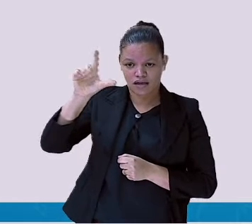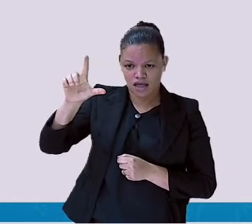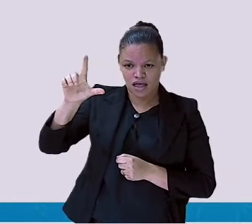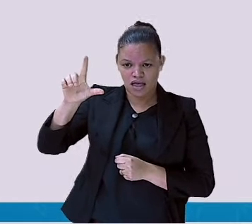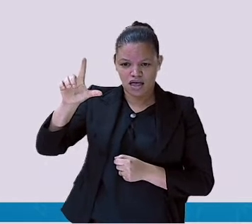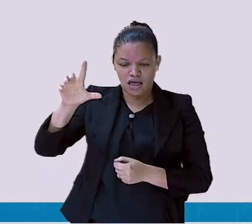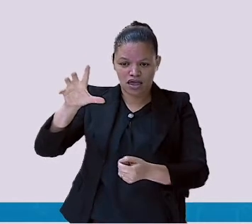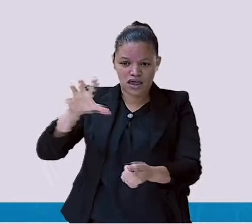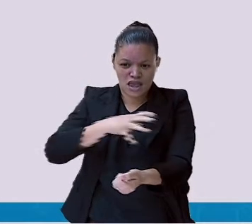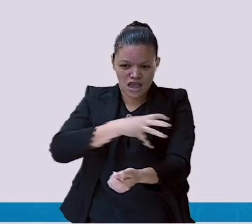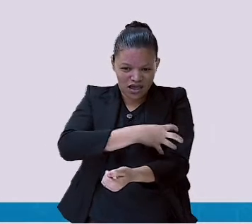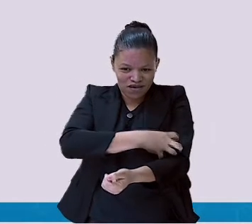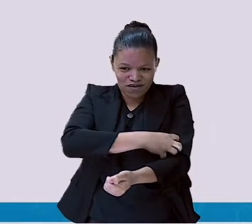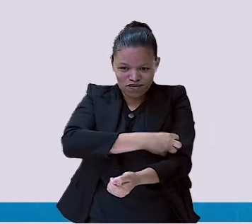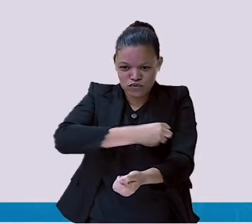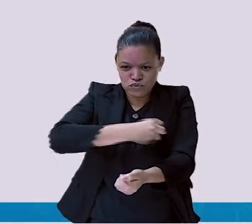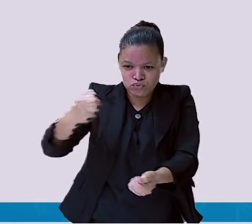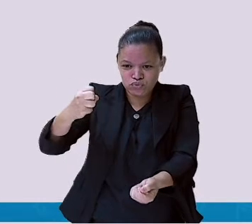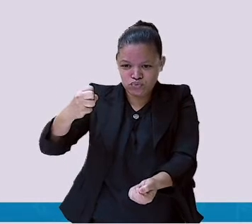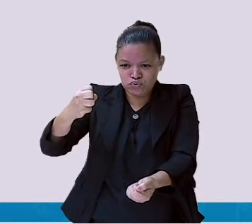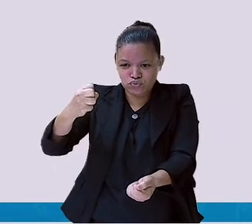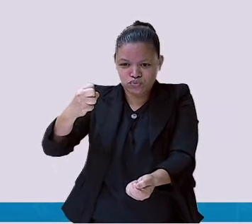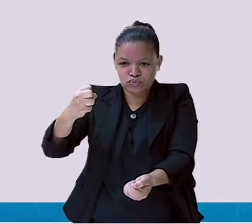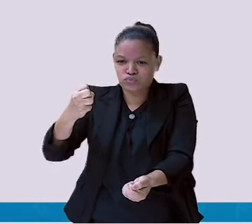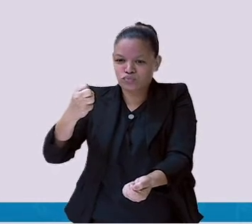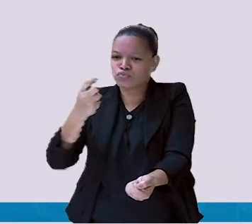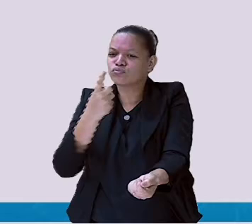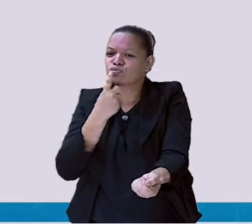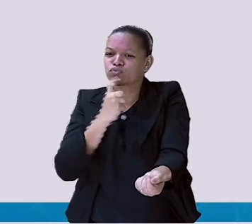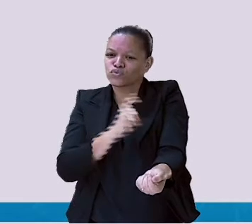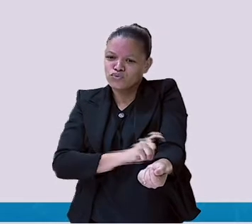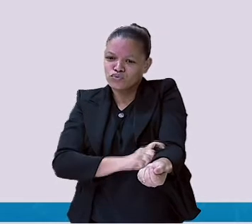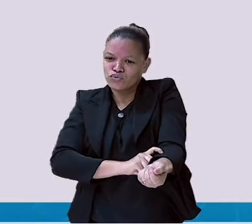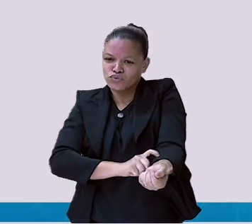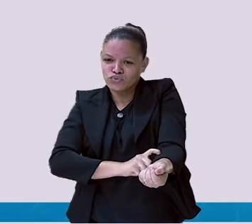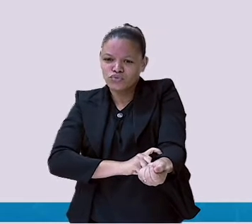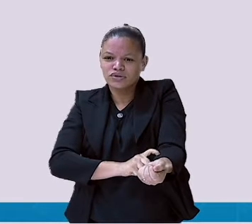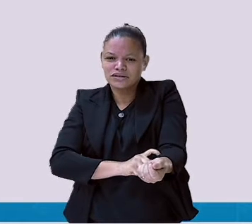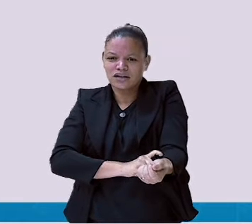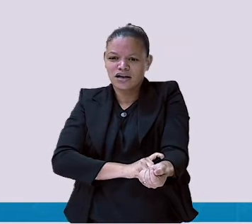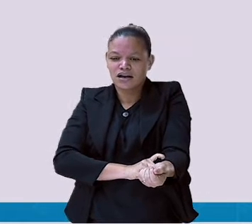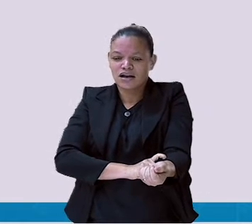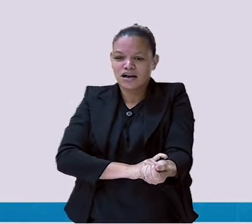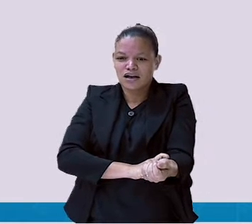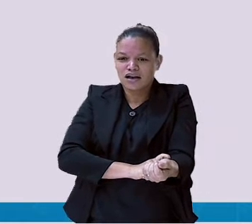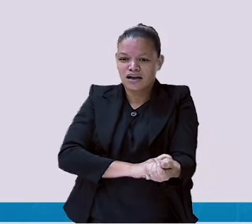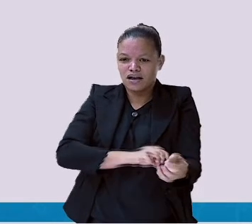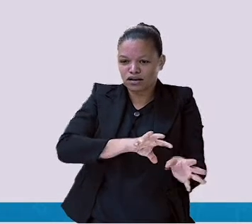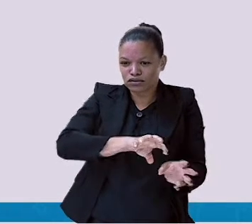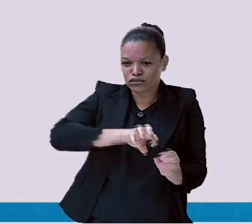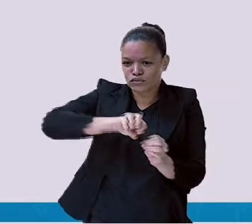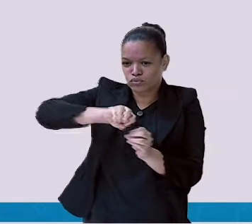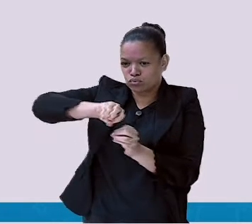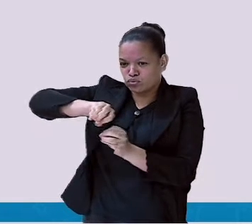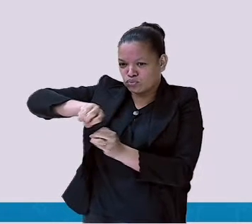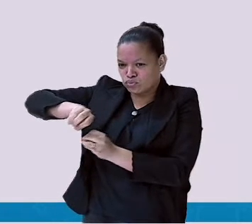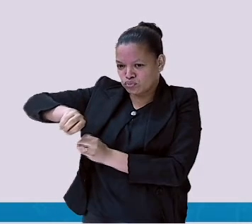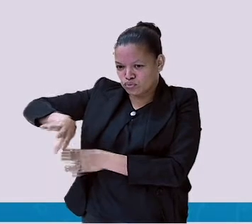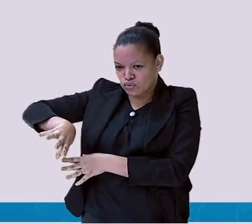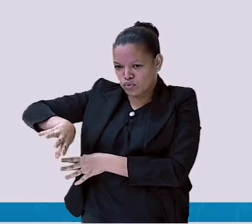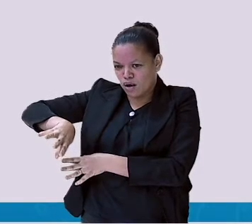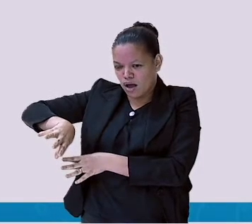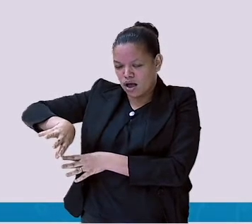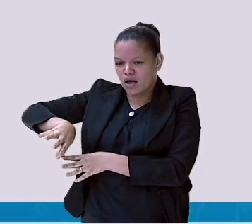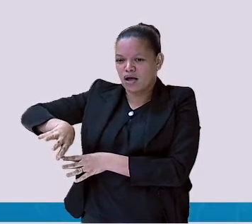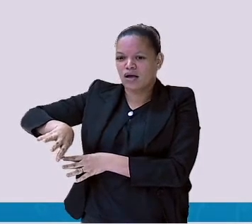E ele leva lá para o fígado. E aí o fígado descarta ele,